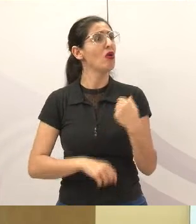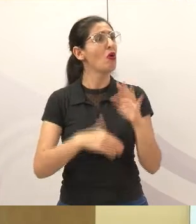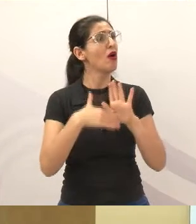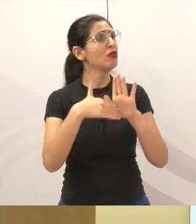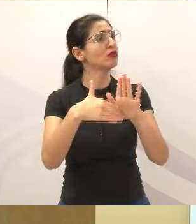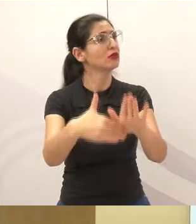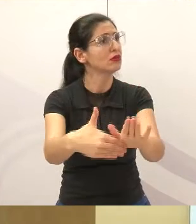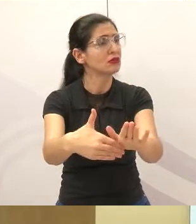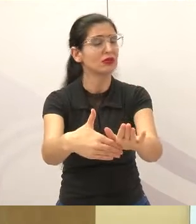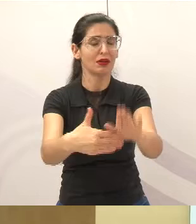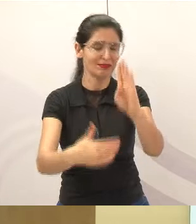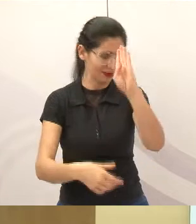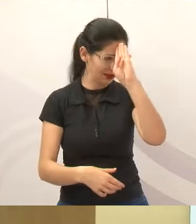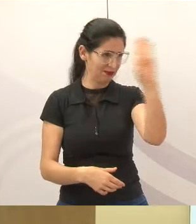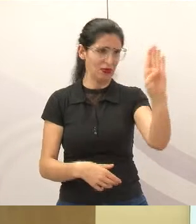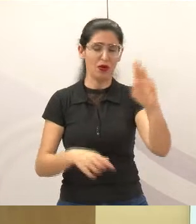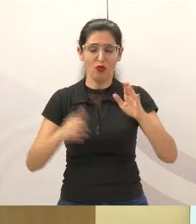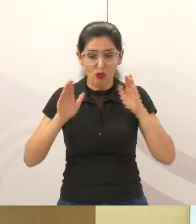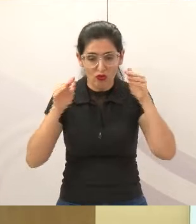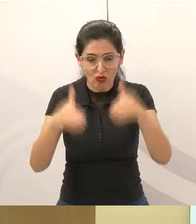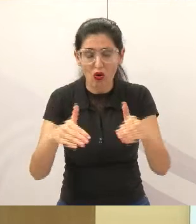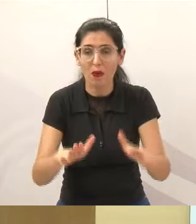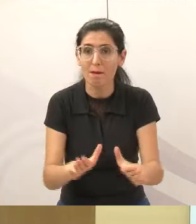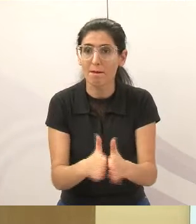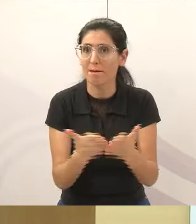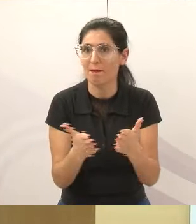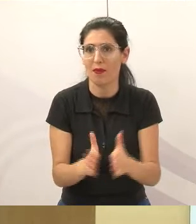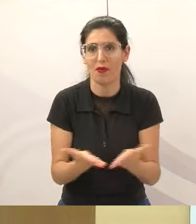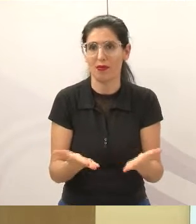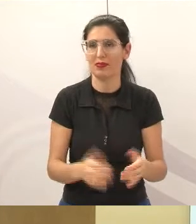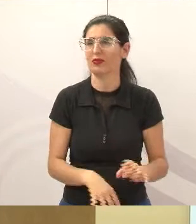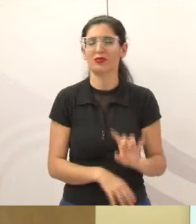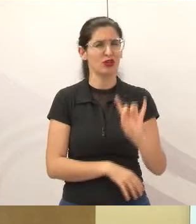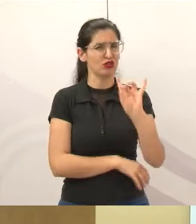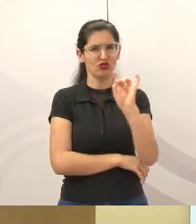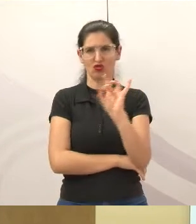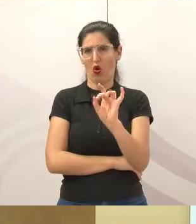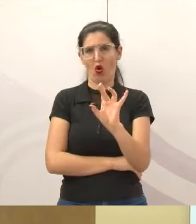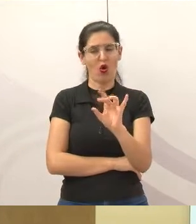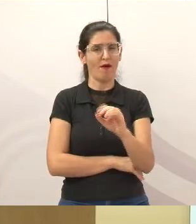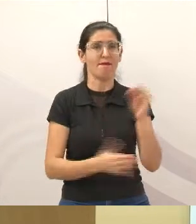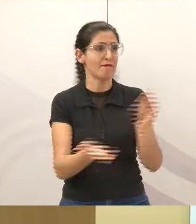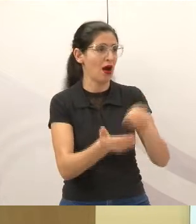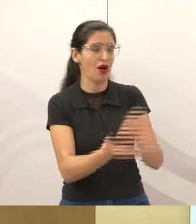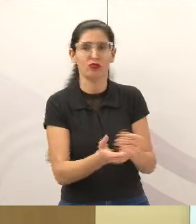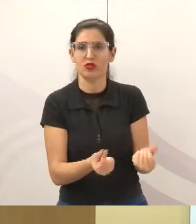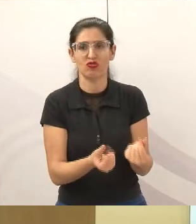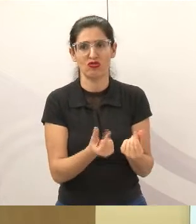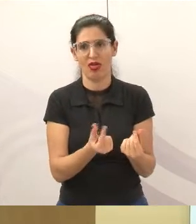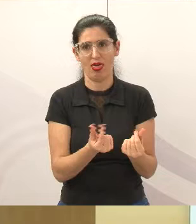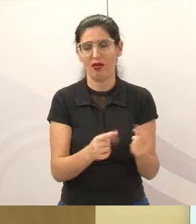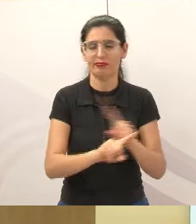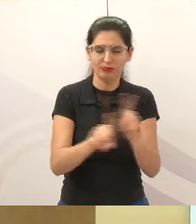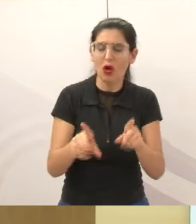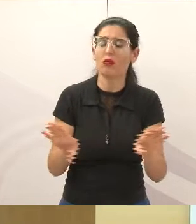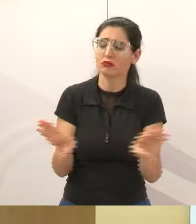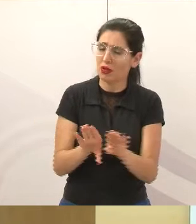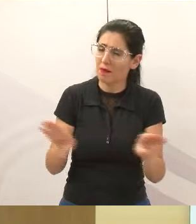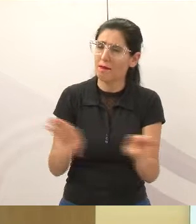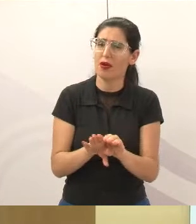quem é mais vulnerável. E não é só vulnerável financeiramente, mas também na área de